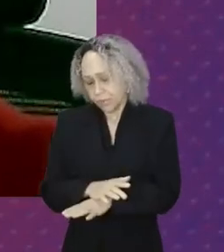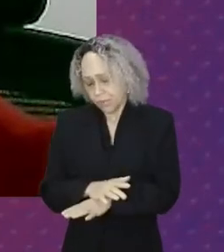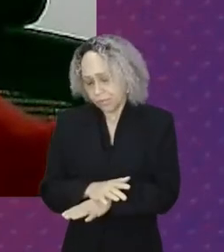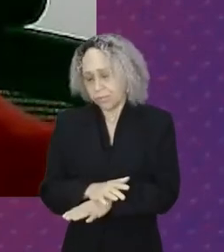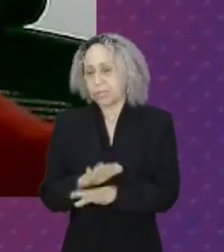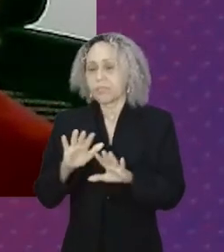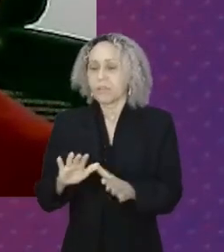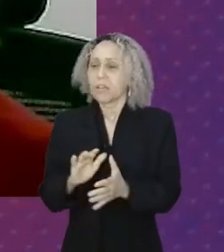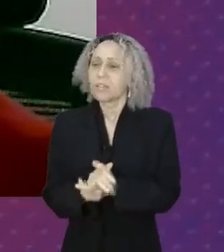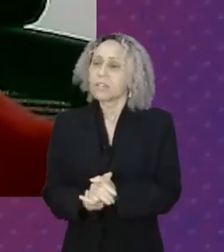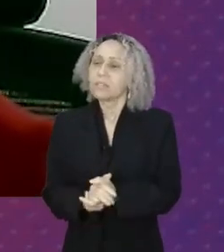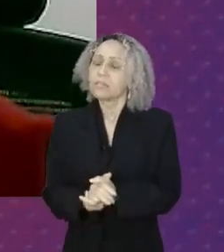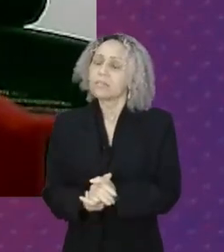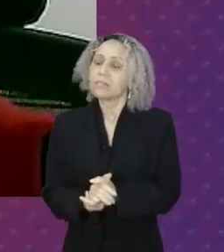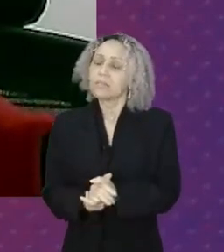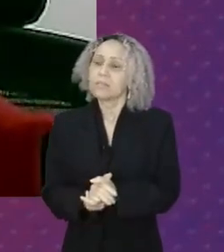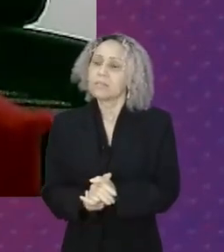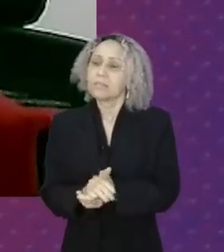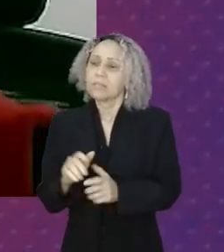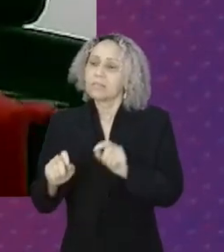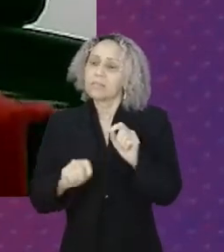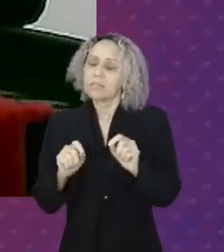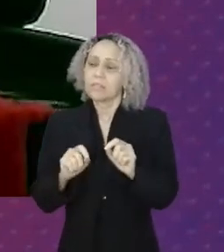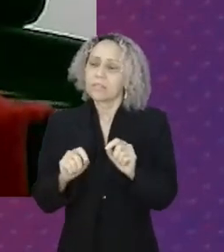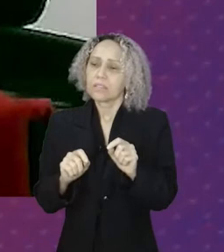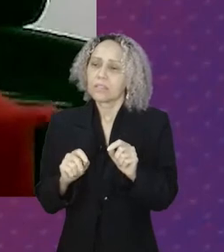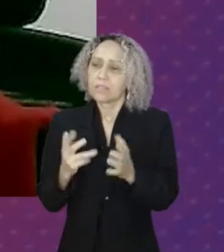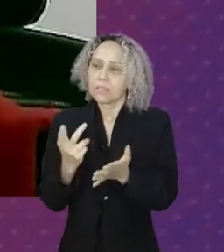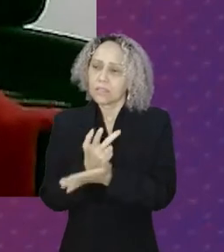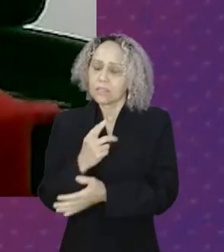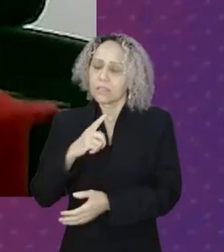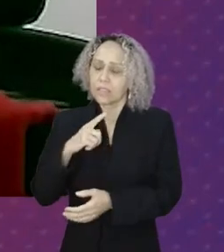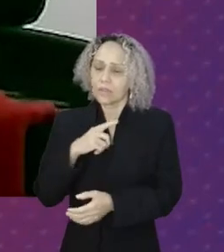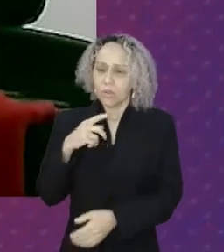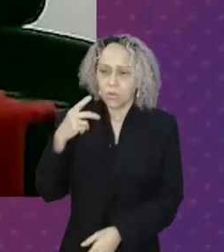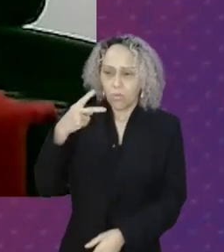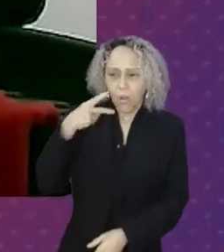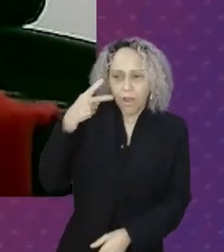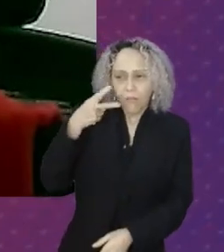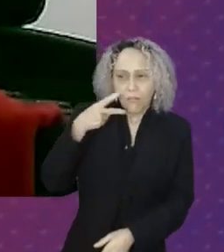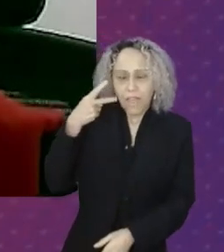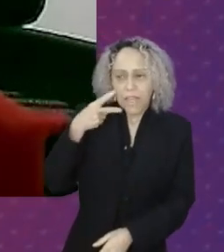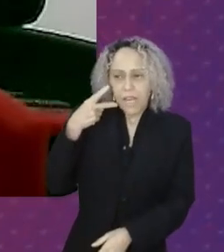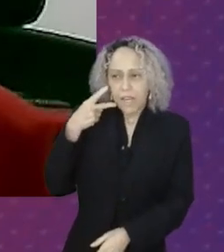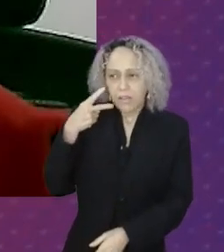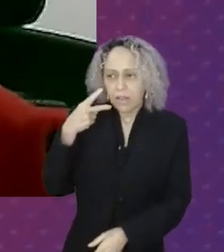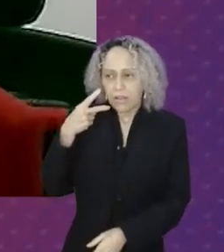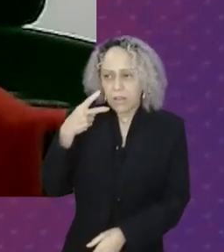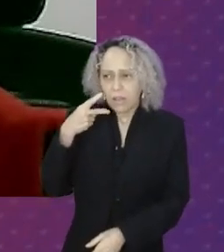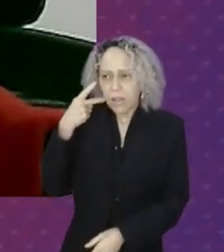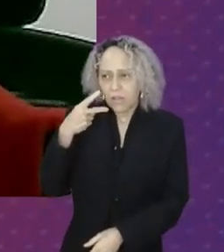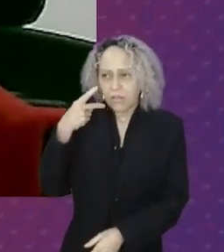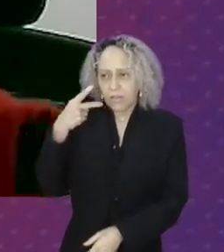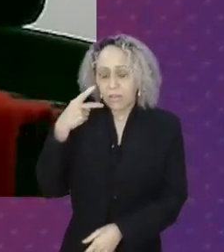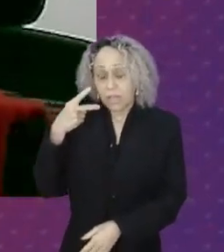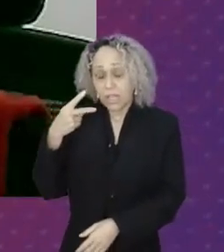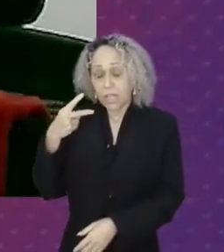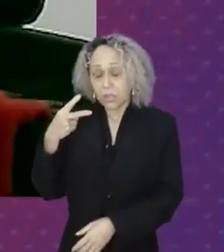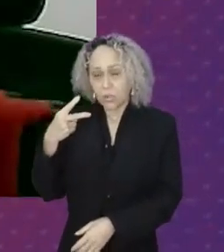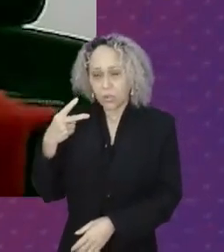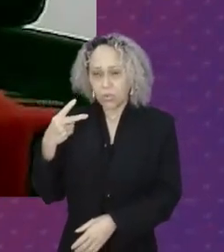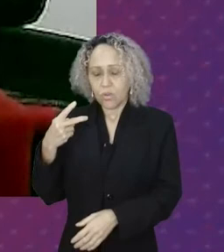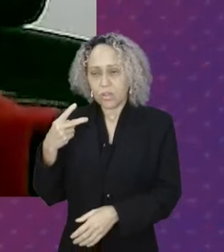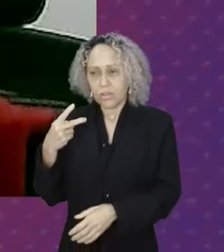uma manifestação feita por uma vereadora em relação a algo que aconteceu na